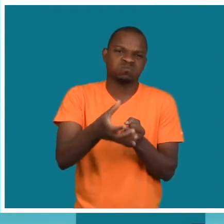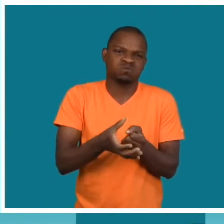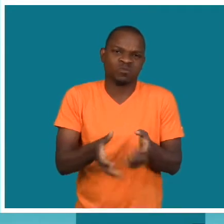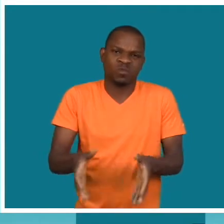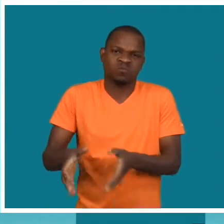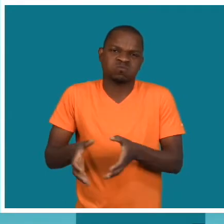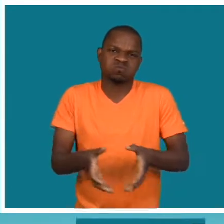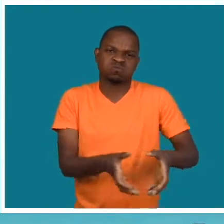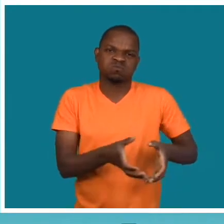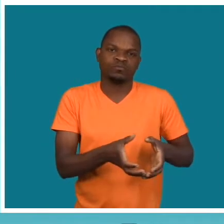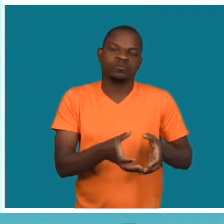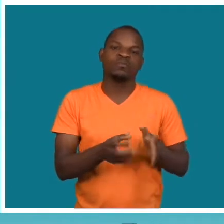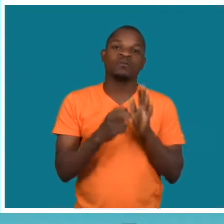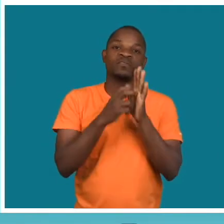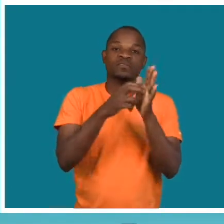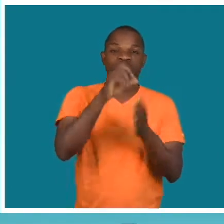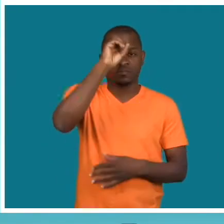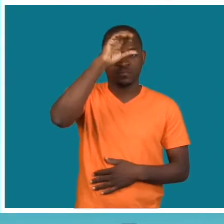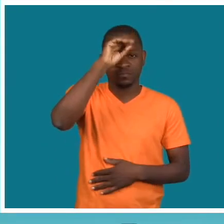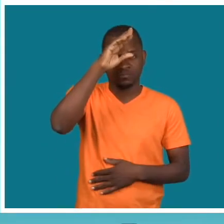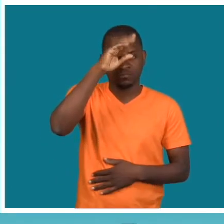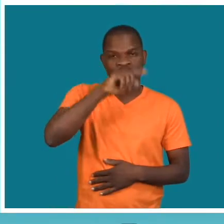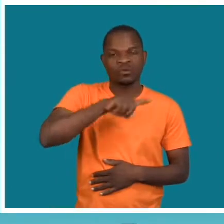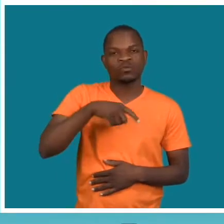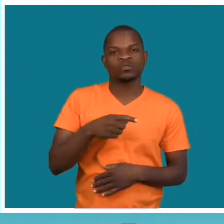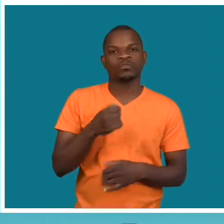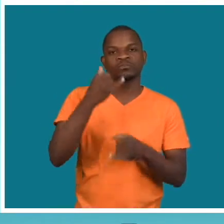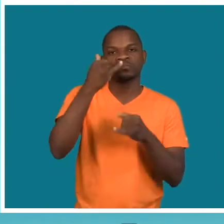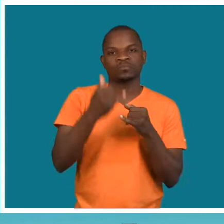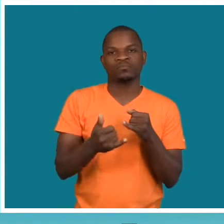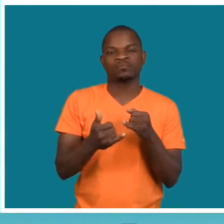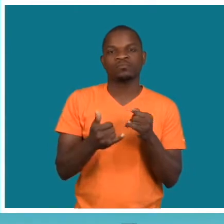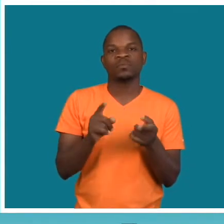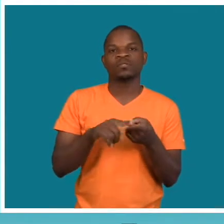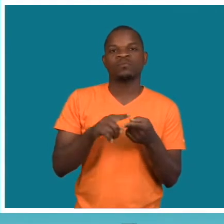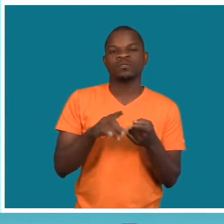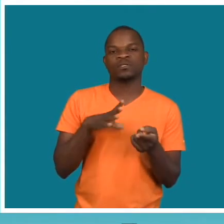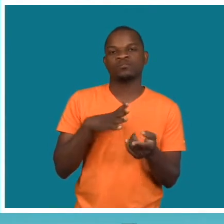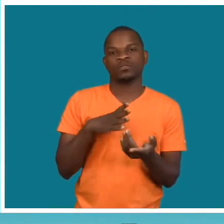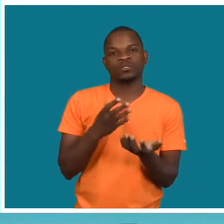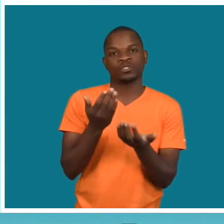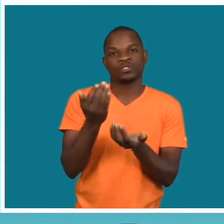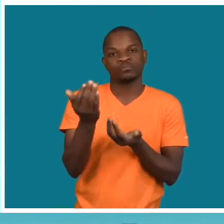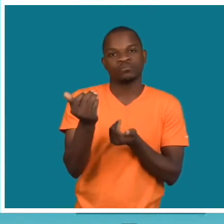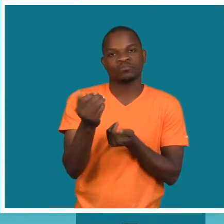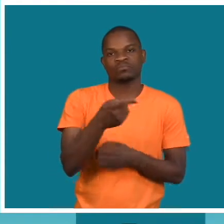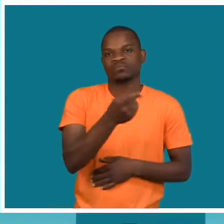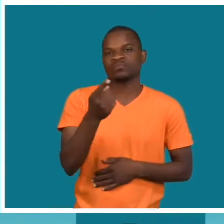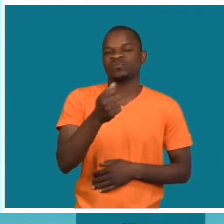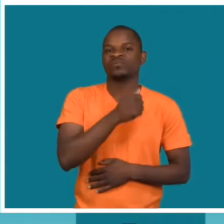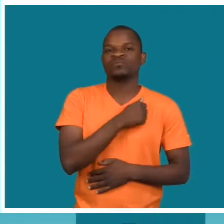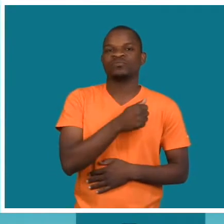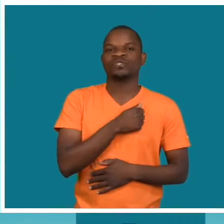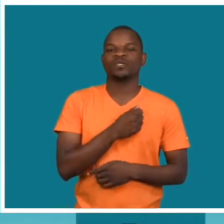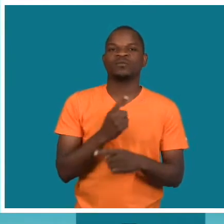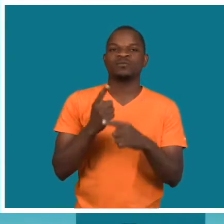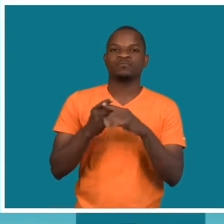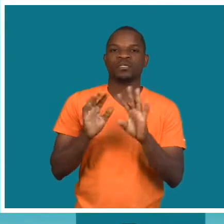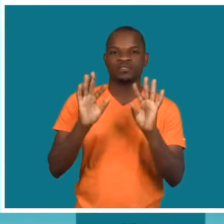a sua viagem para a Fica do Sul. Nós ficamos por aqui, com a esperança de ter gostado da